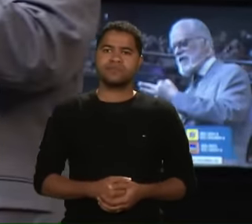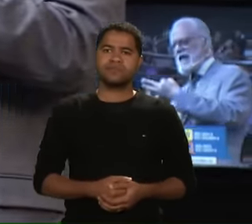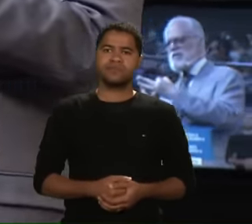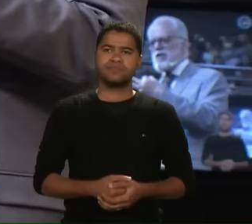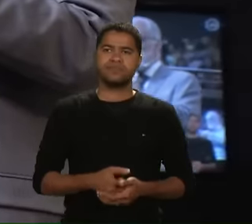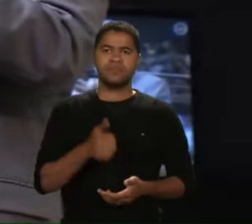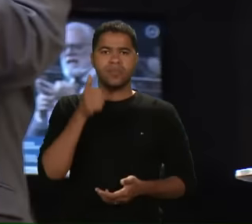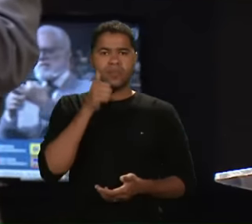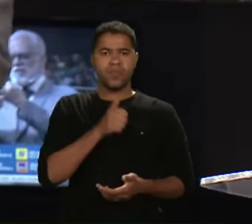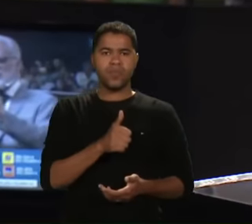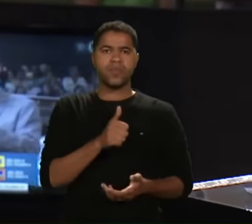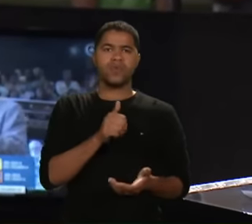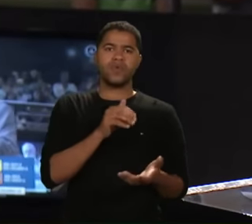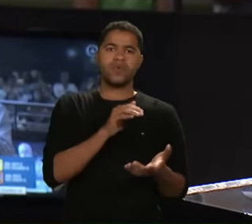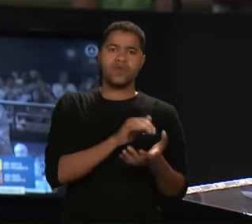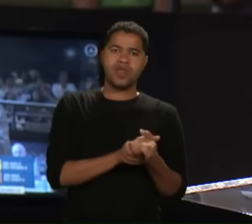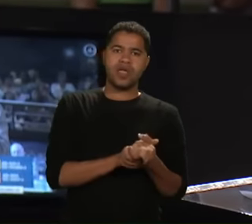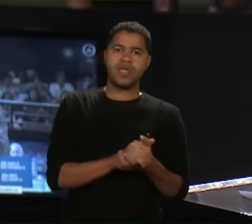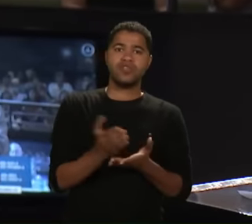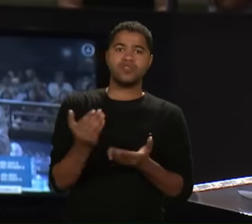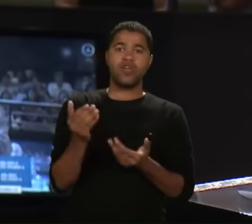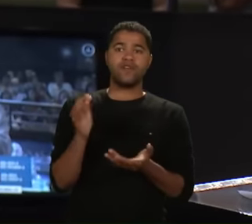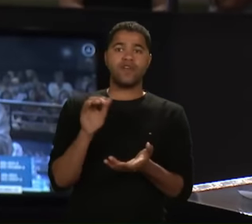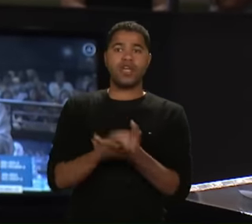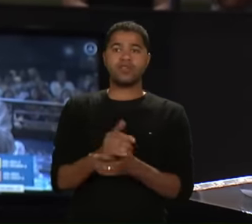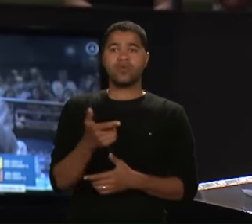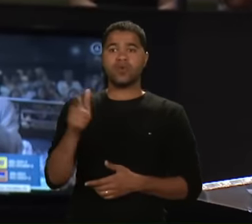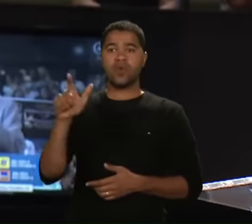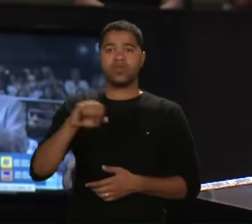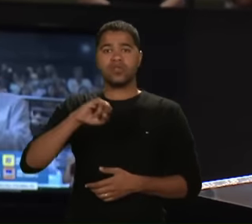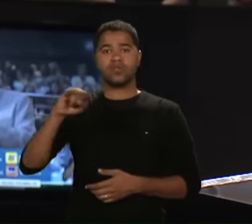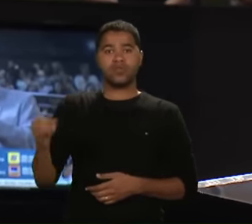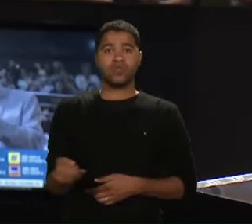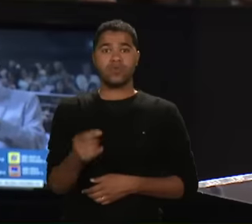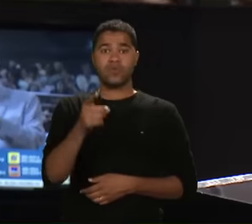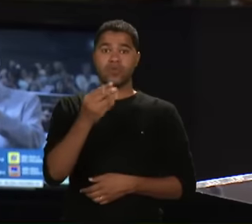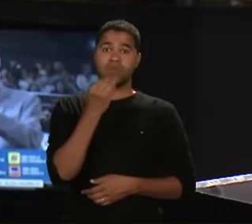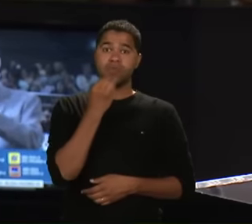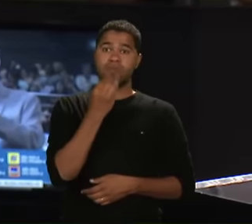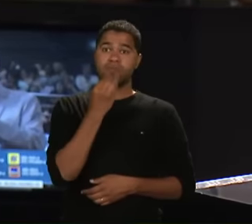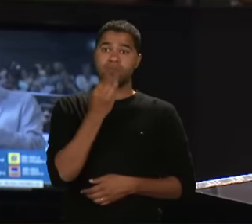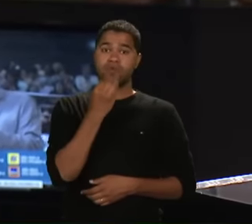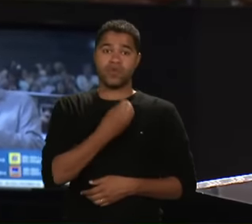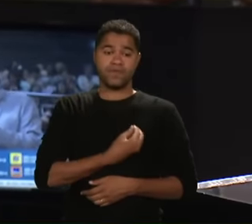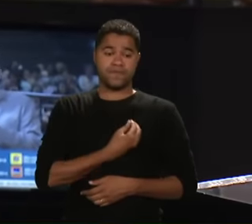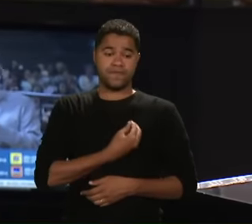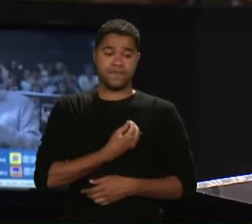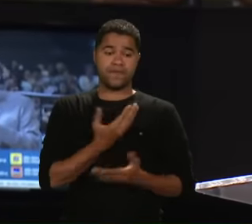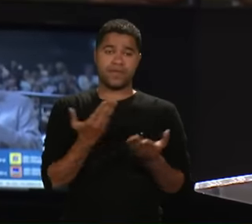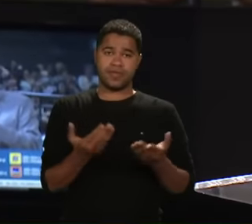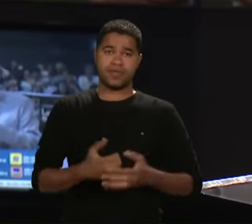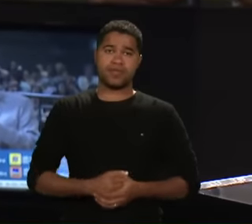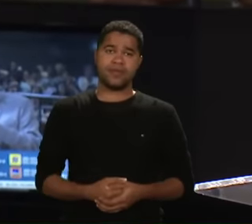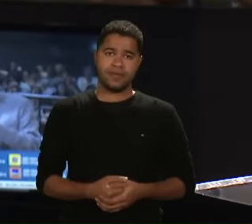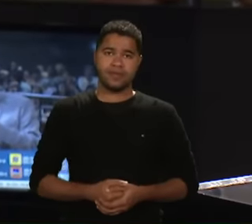Sua mulher nova casa com outro, para desfrutar o que você podia ter feito em vida.